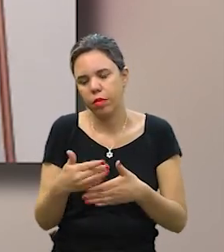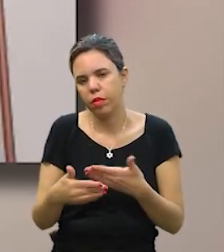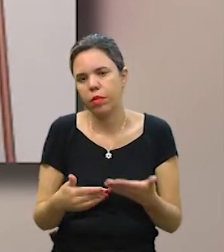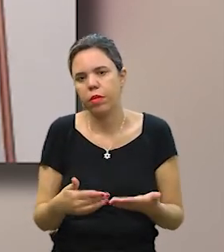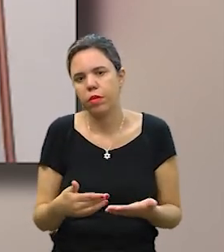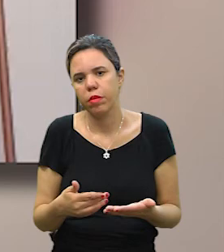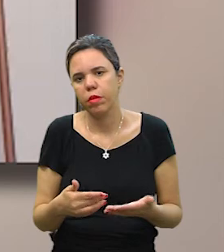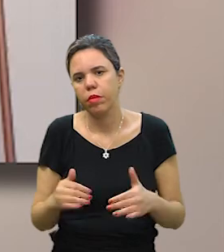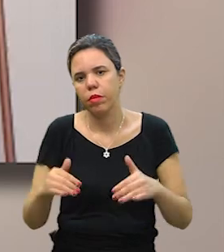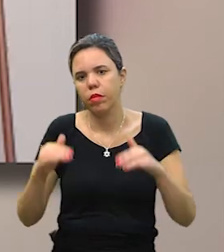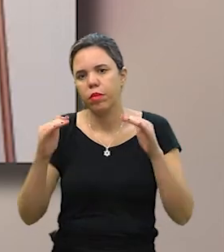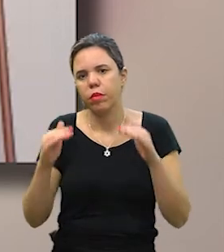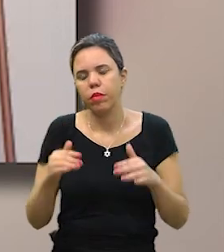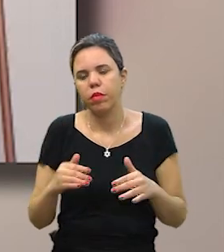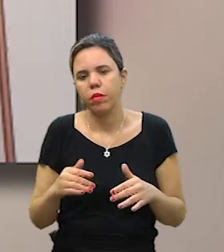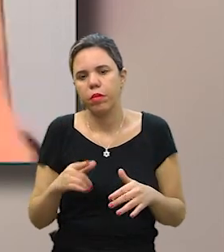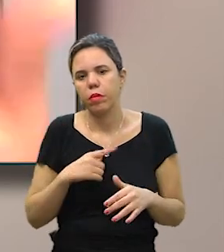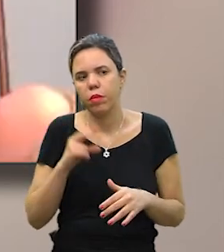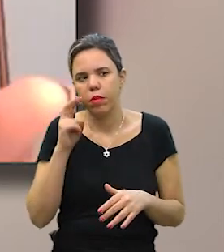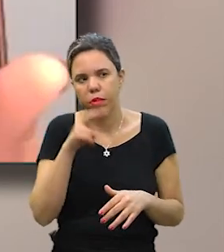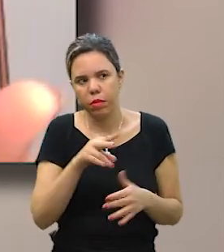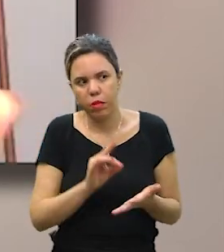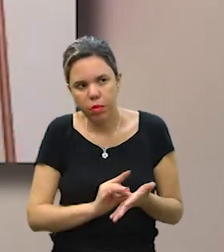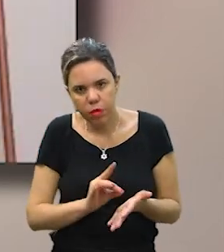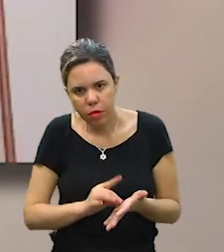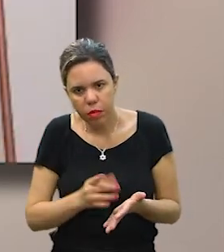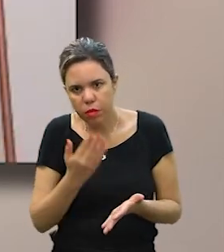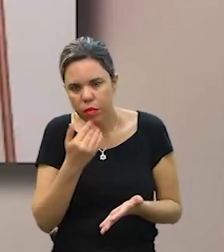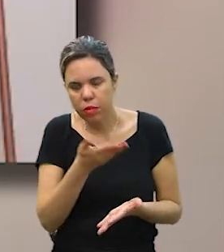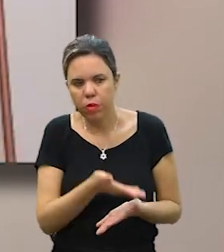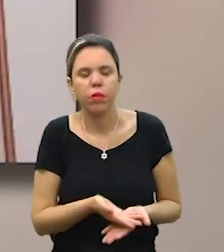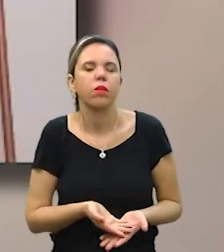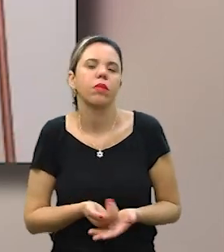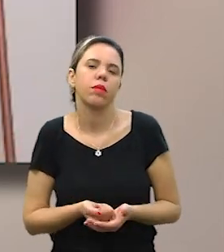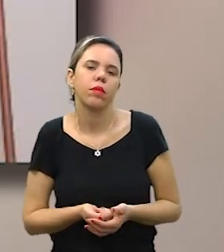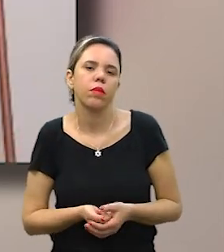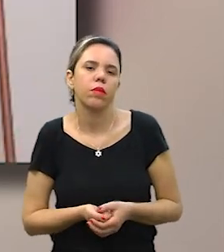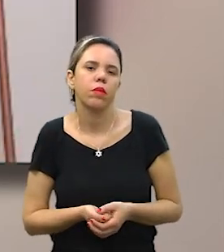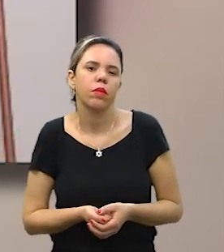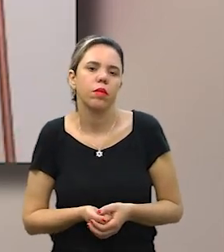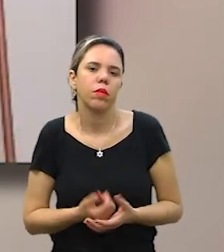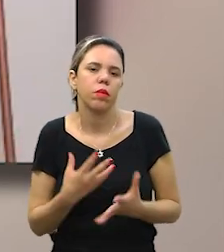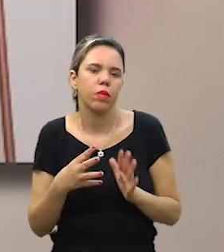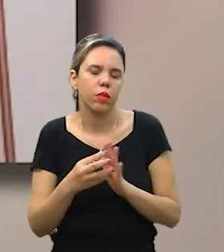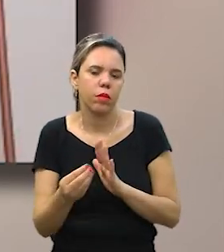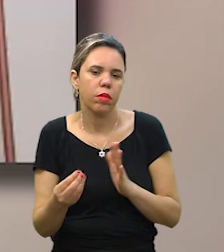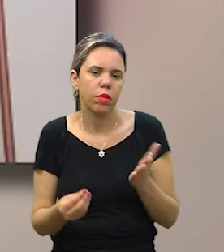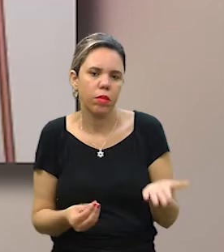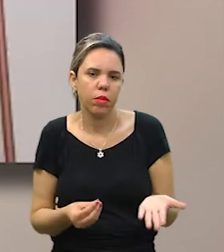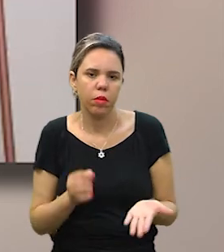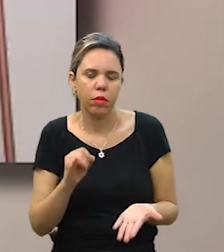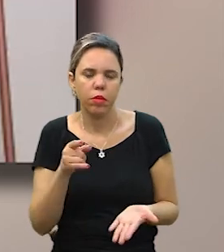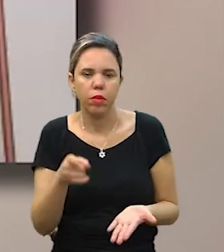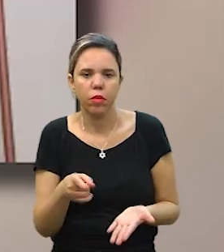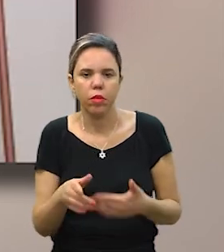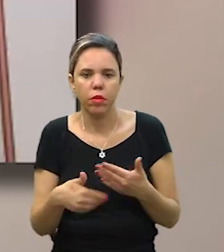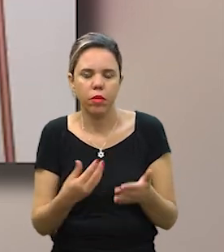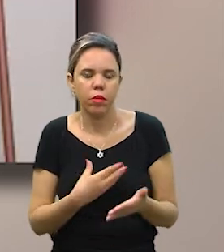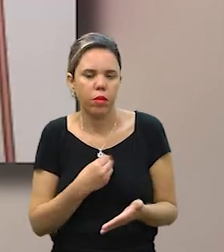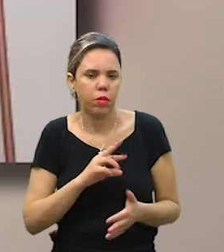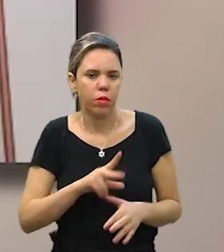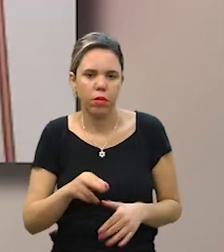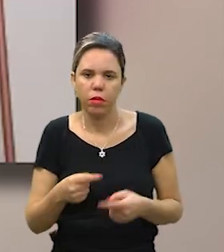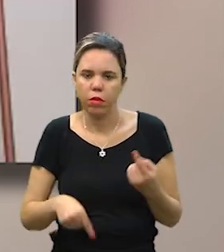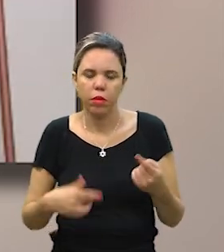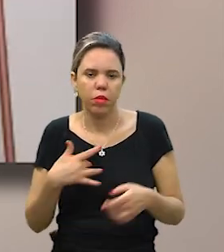daqui a pouco ele vai estar maior e ele vai estar vendo realmente o que você está comendo. E então ele vai se espelhar. Então, se a